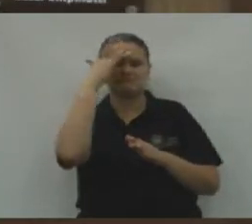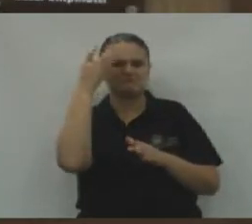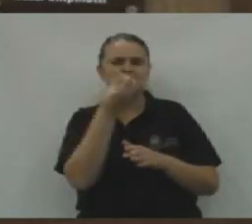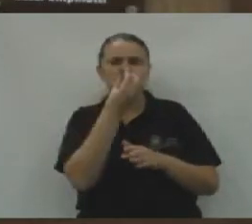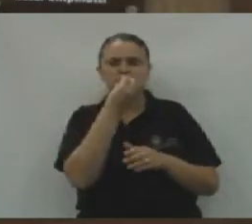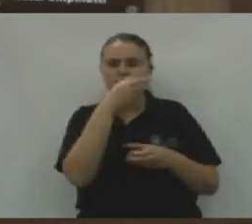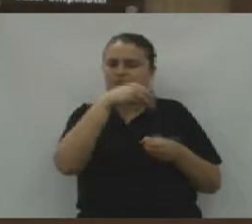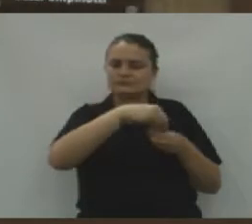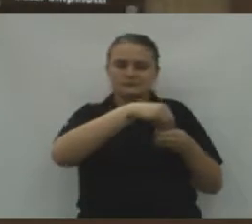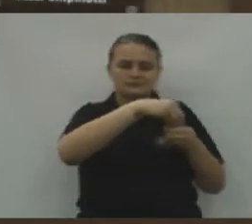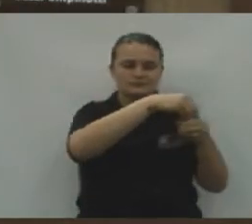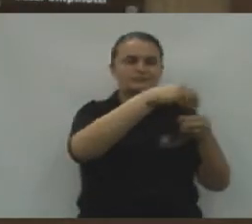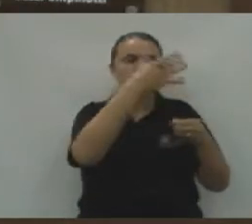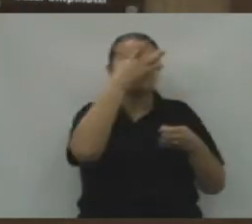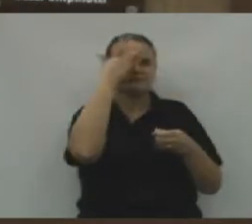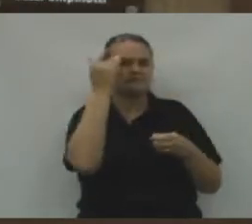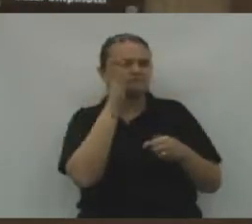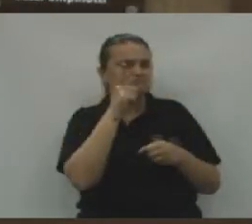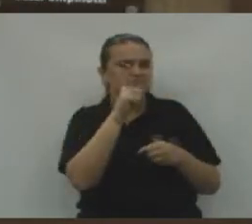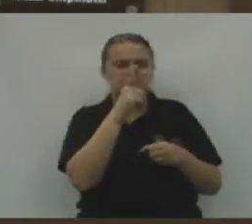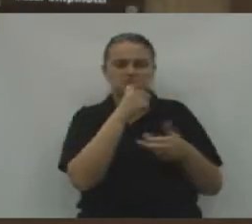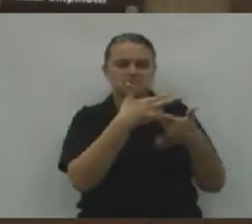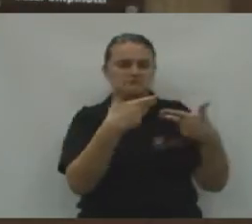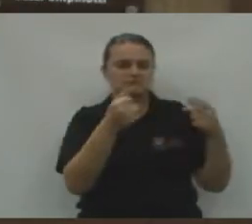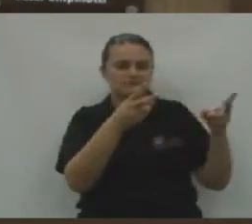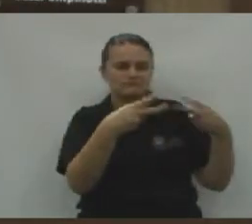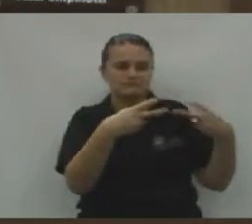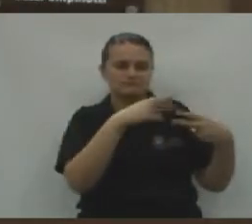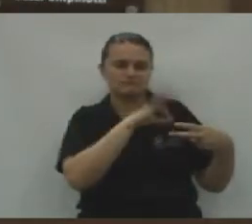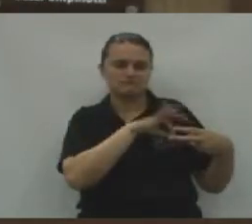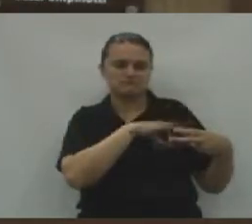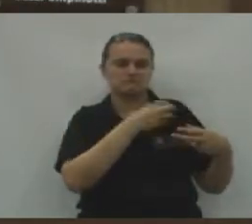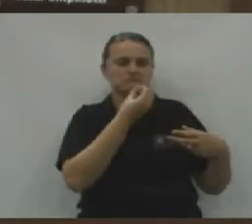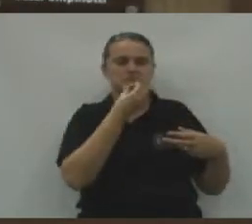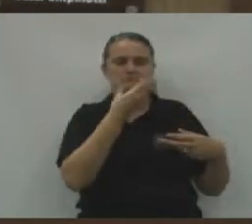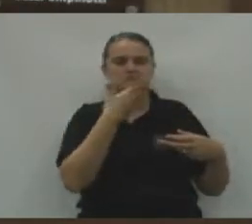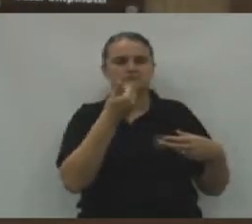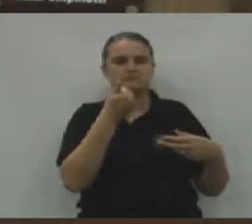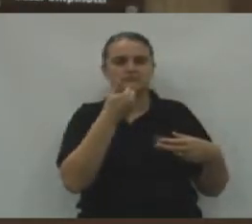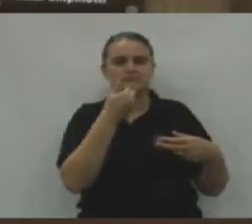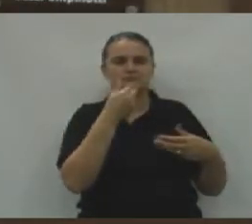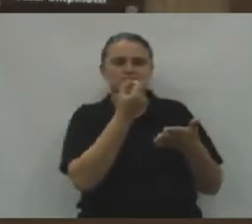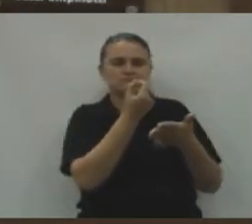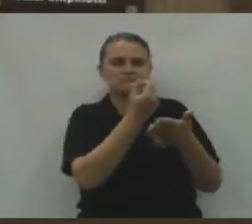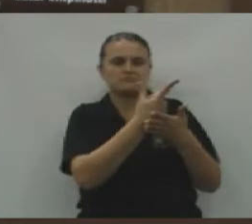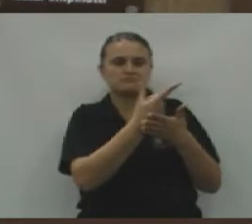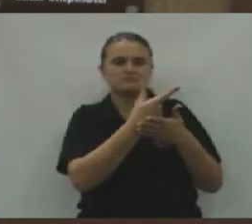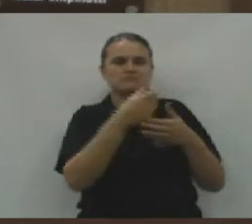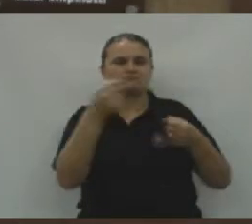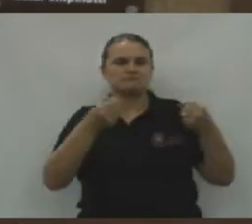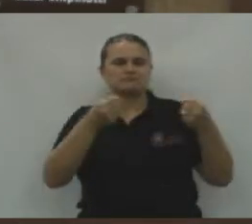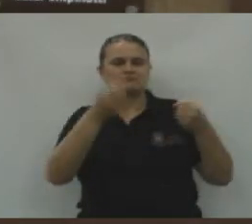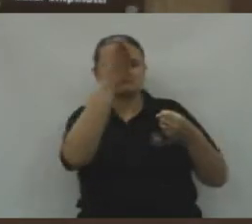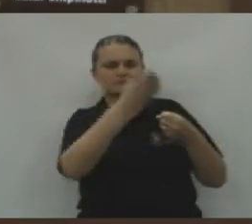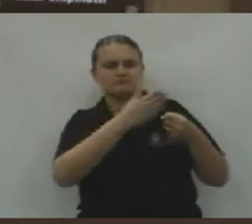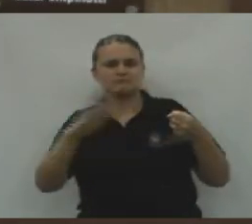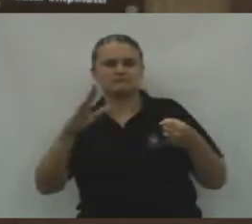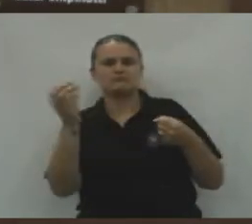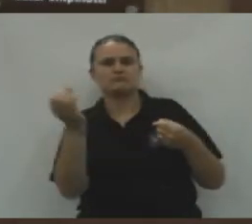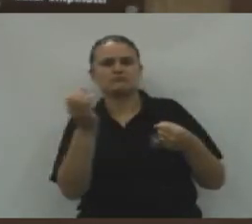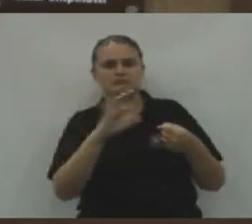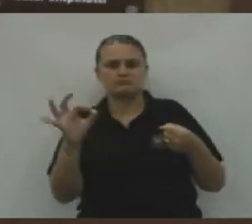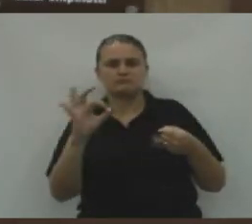vir mais gente atrás. Eles vão ver o vizinho dele que está no projeto comprando uma caminhonete nova, com